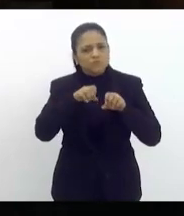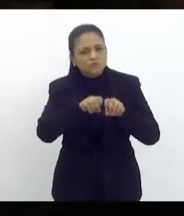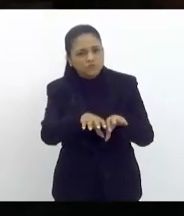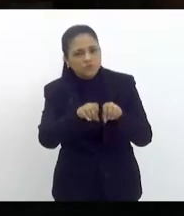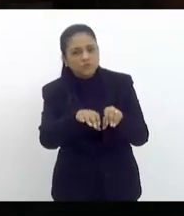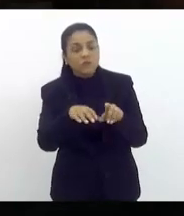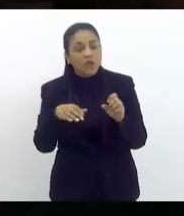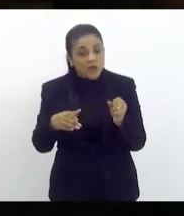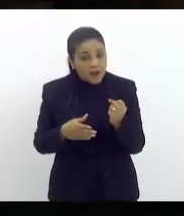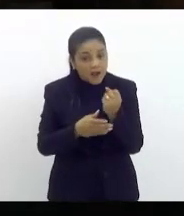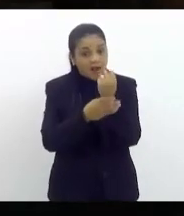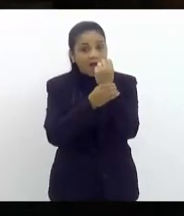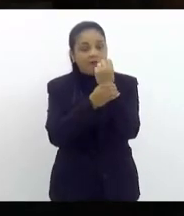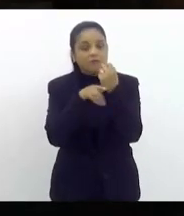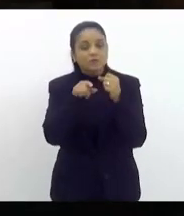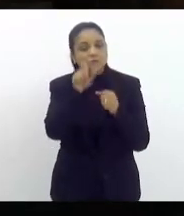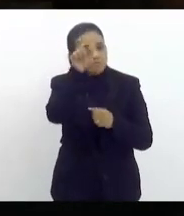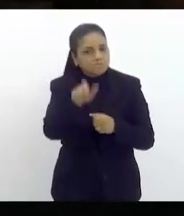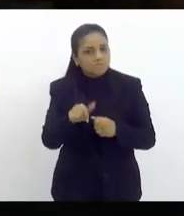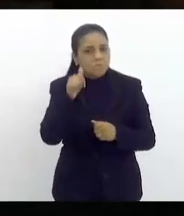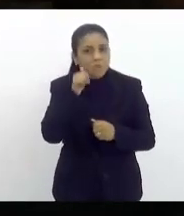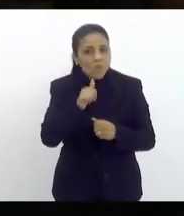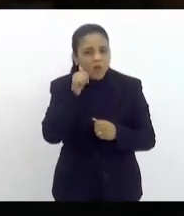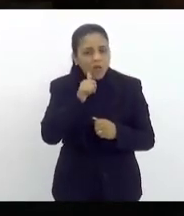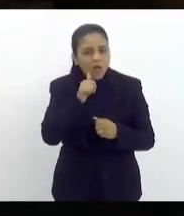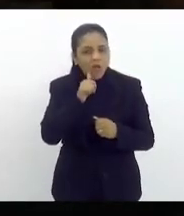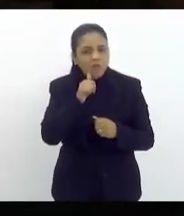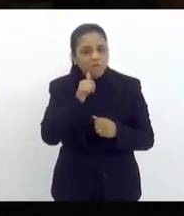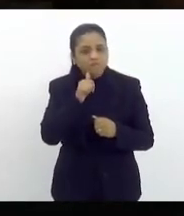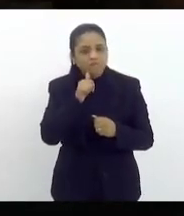garante que essa mulher fuja de um círculo